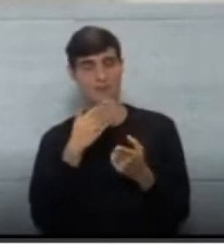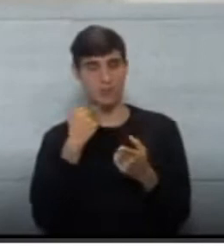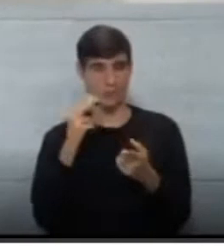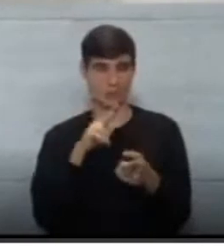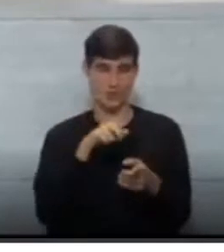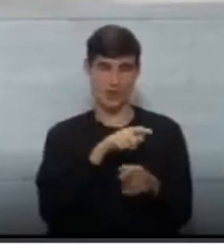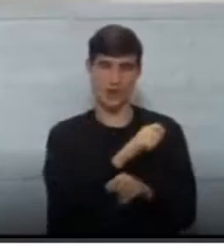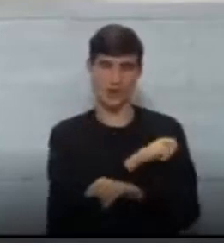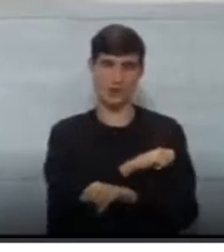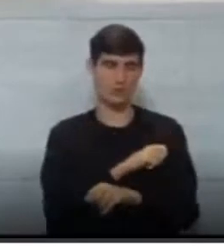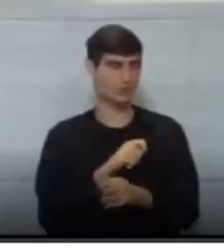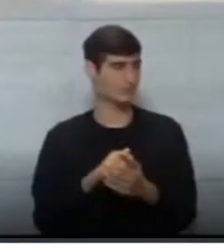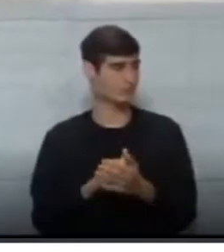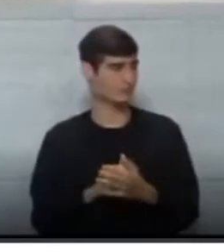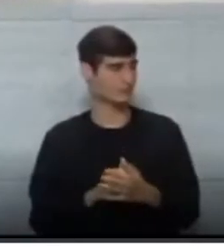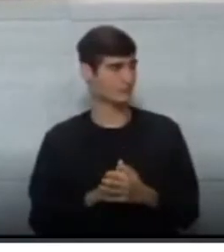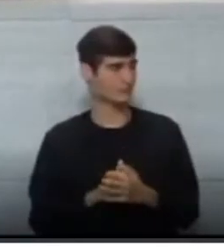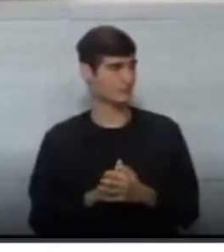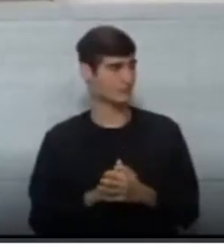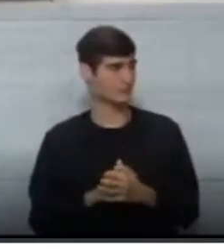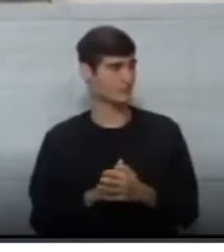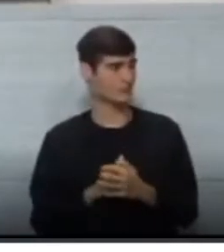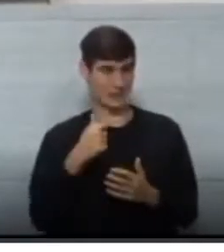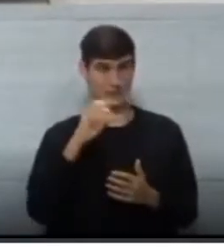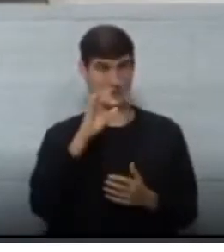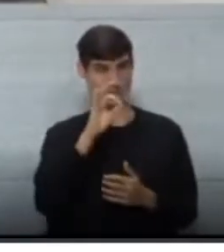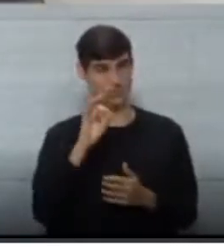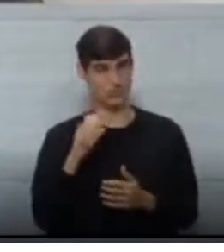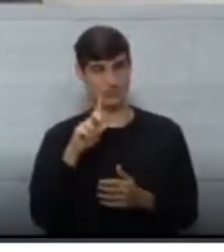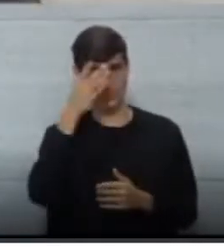na chama, tirou o excesso do álcool 70,